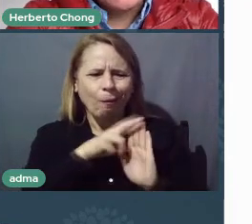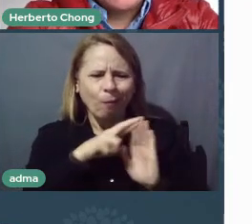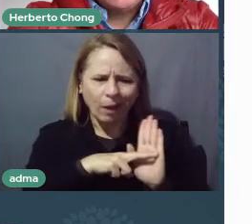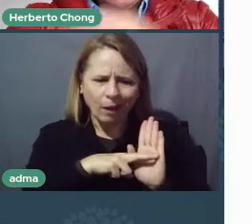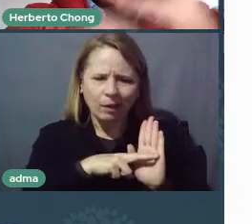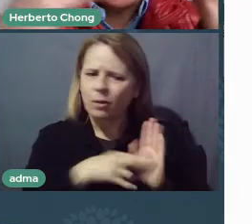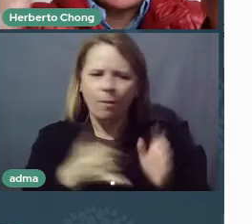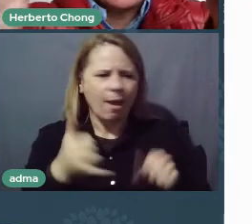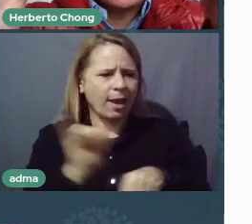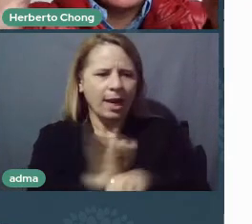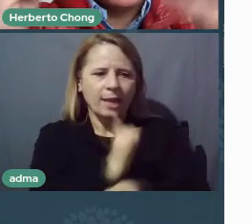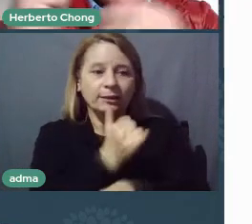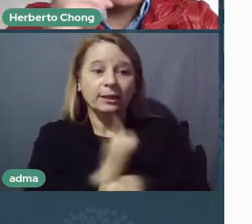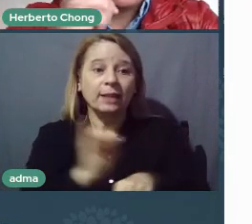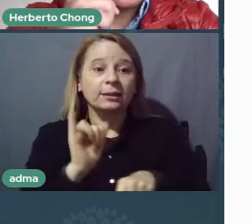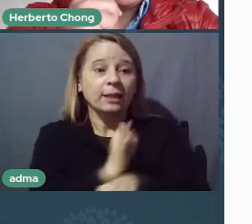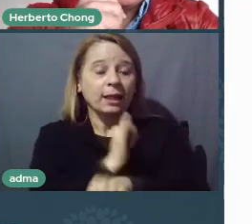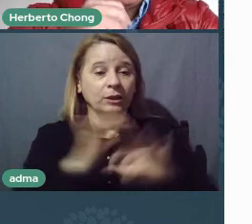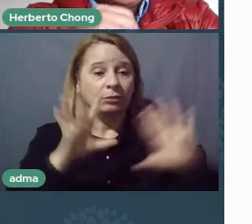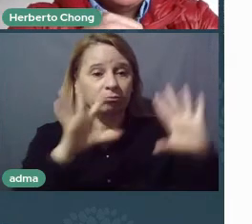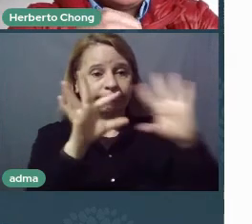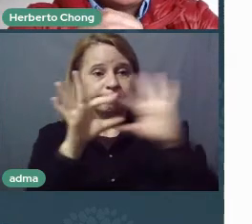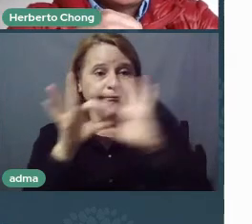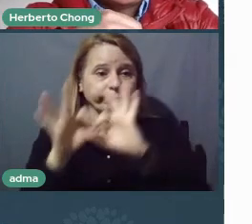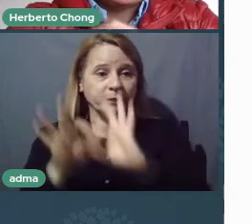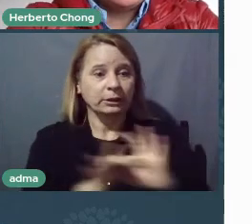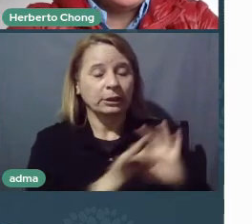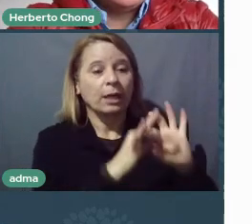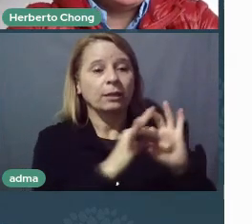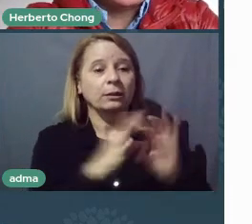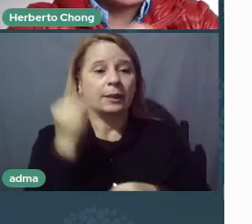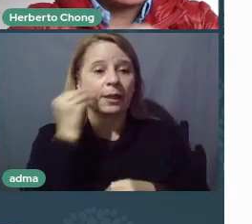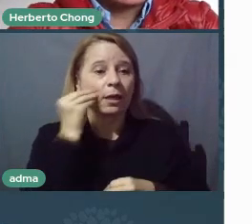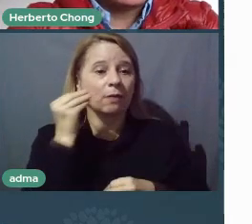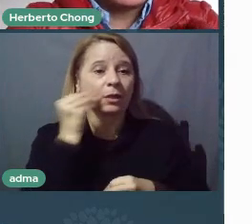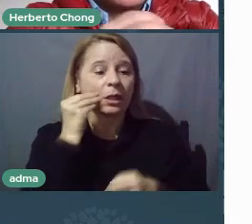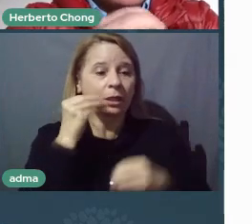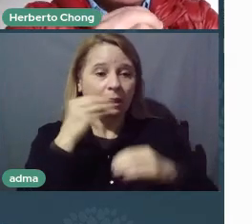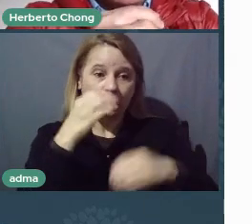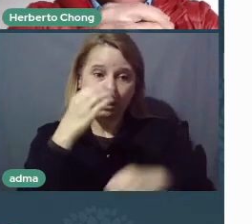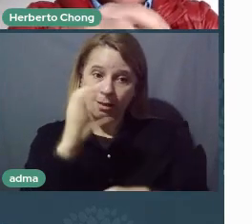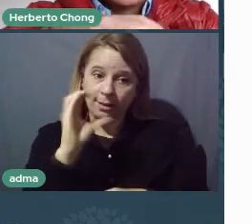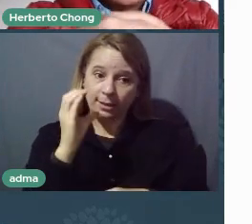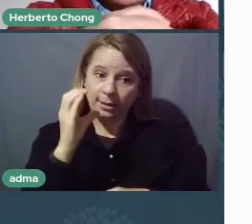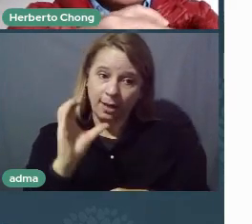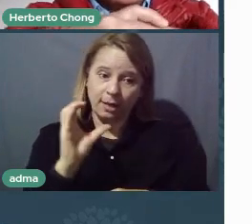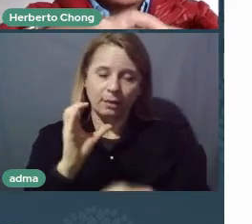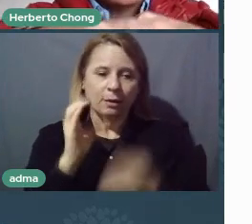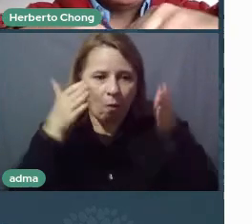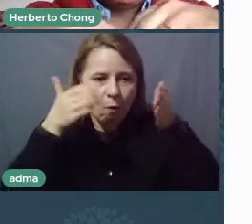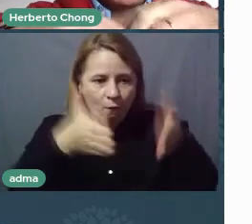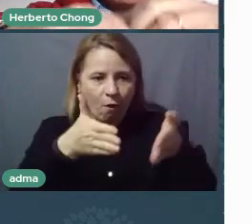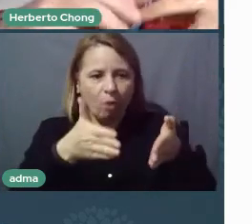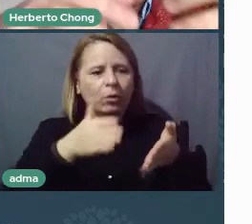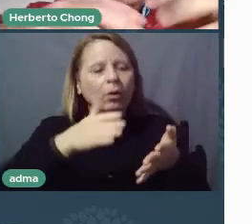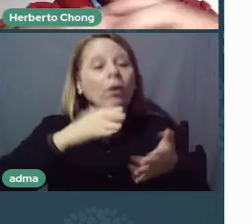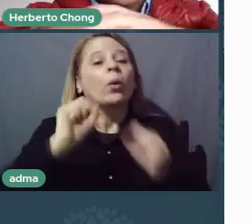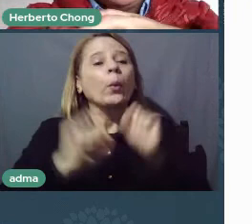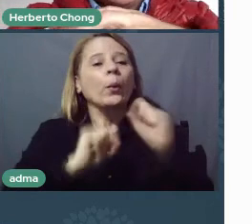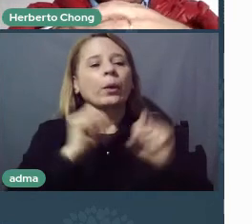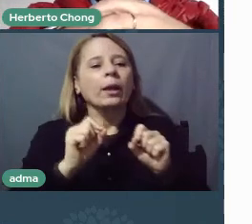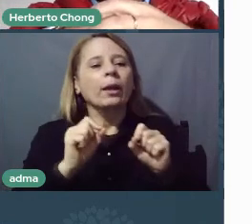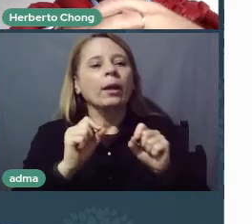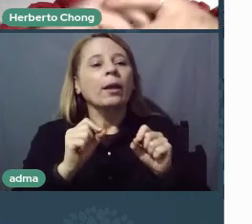estratégia integrada, baseada em evidências científicas, com foco na tradução para a